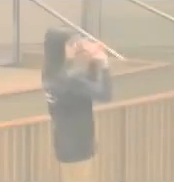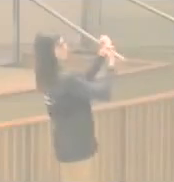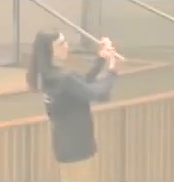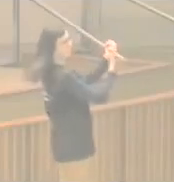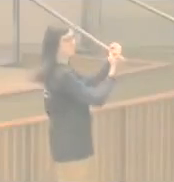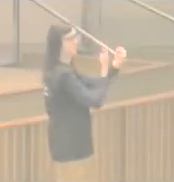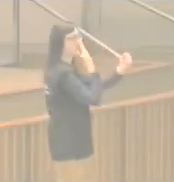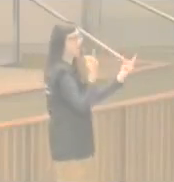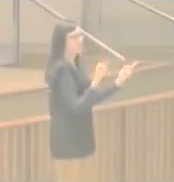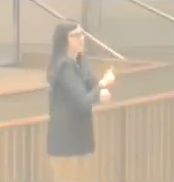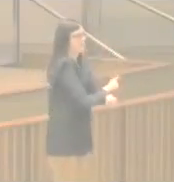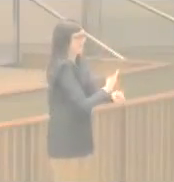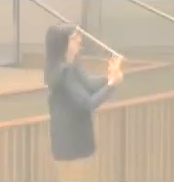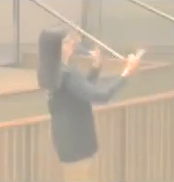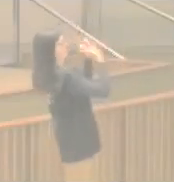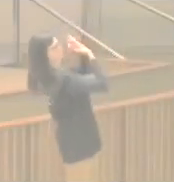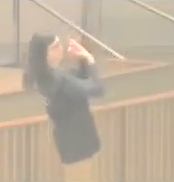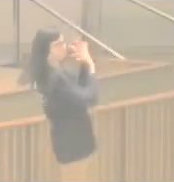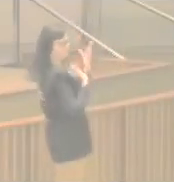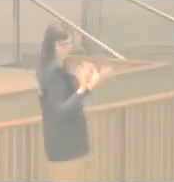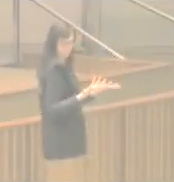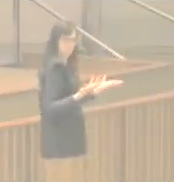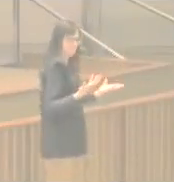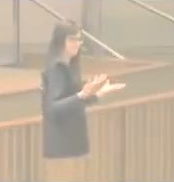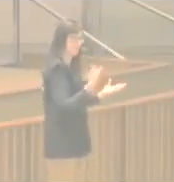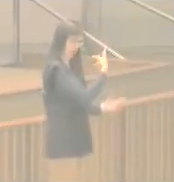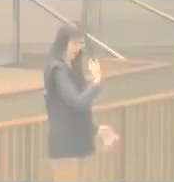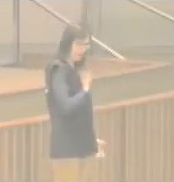Manassés? O rei da Síria.